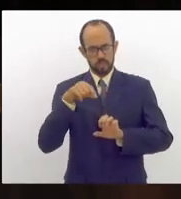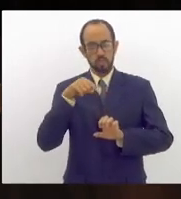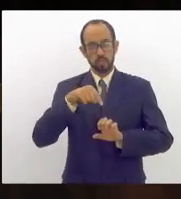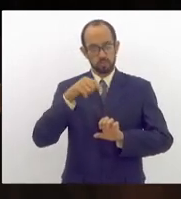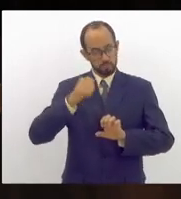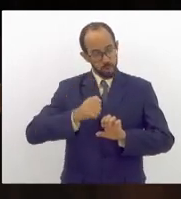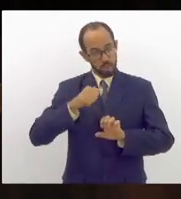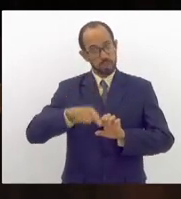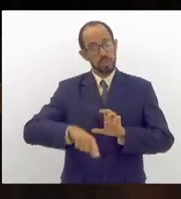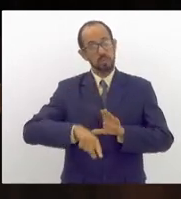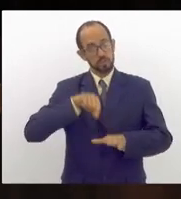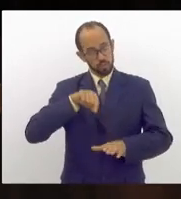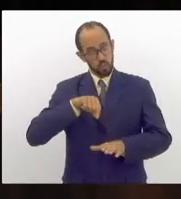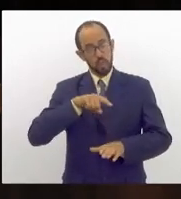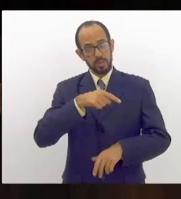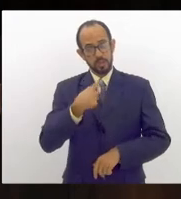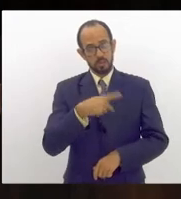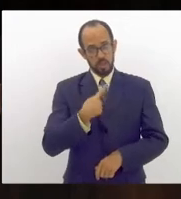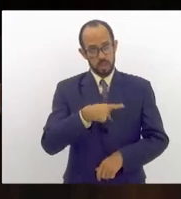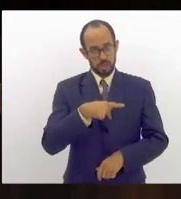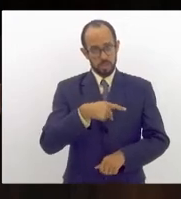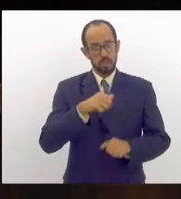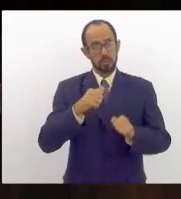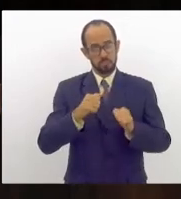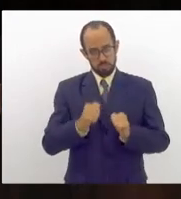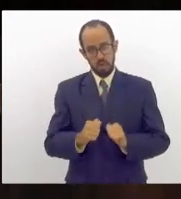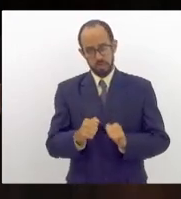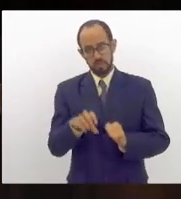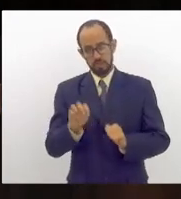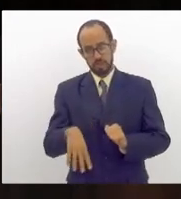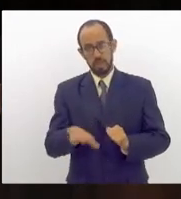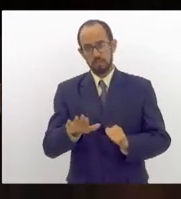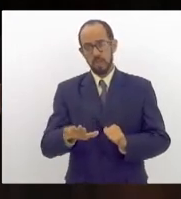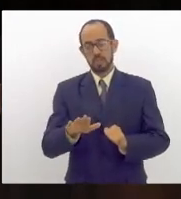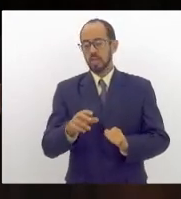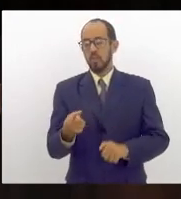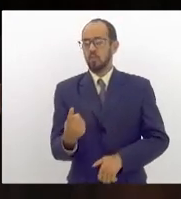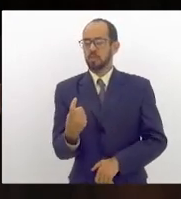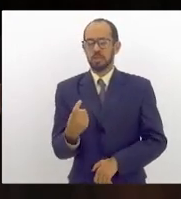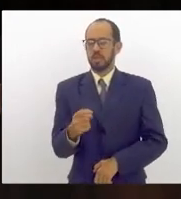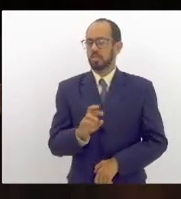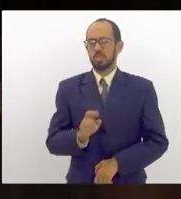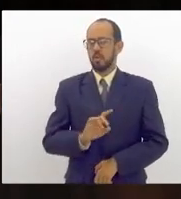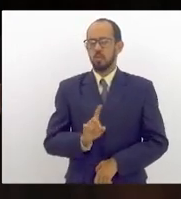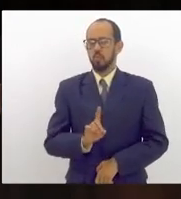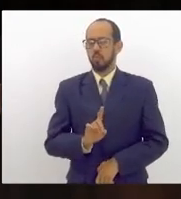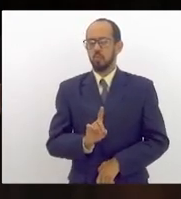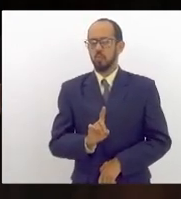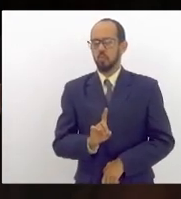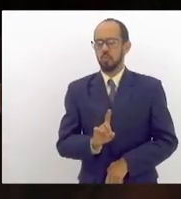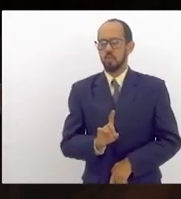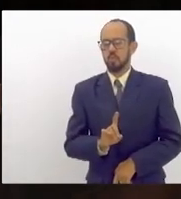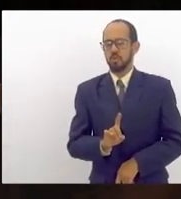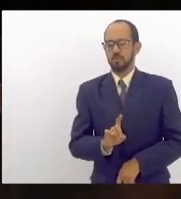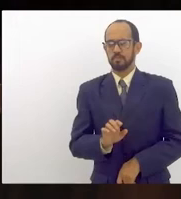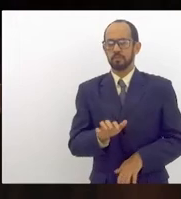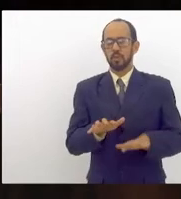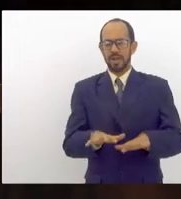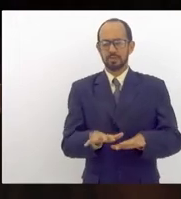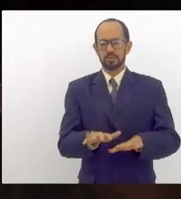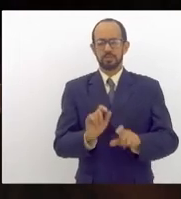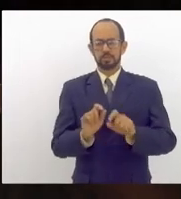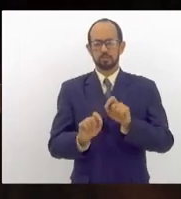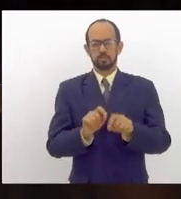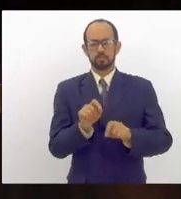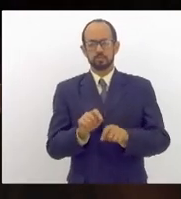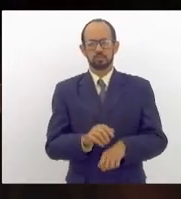uma opção a esse trabalhador ele deve ser uma opção mas ele não deve ser a única opção nesse sentido